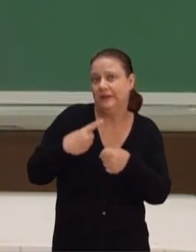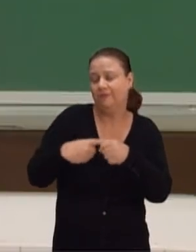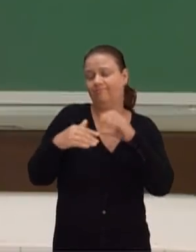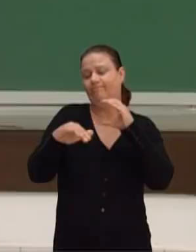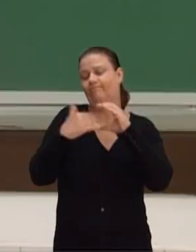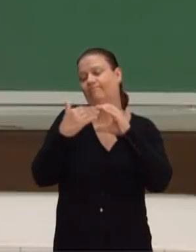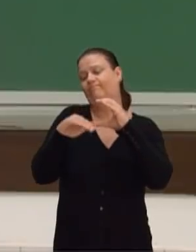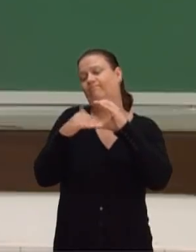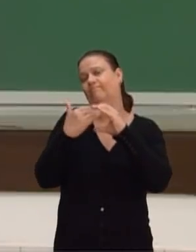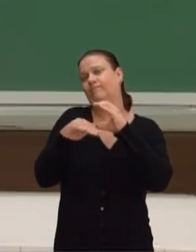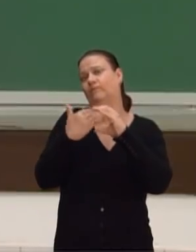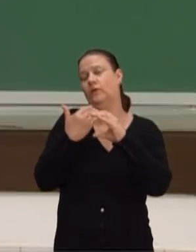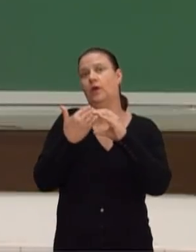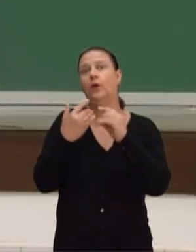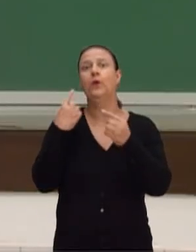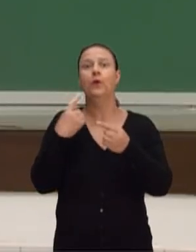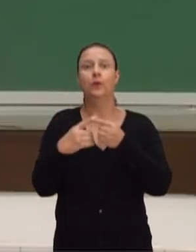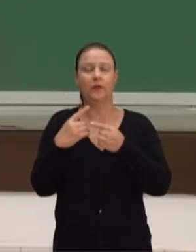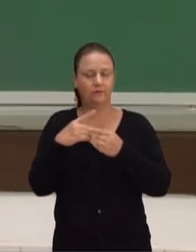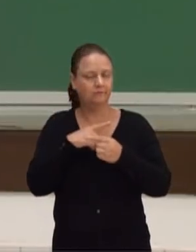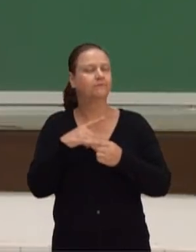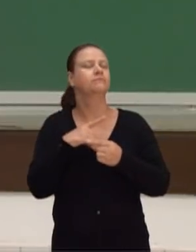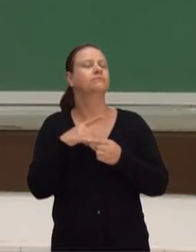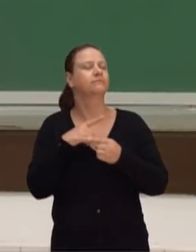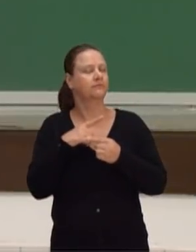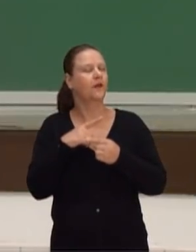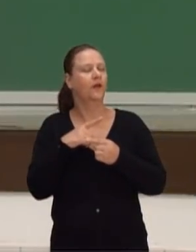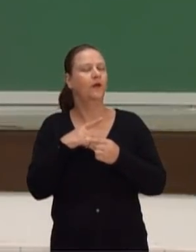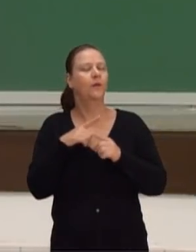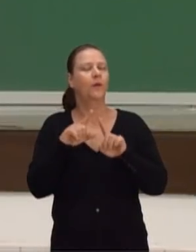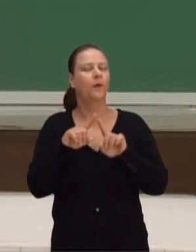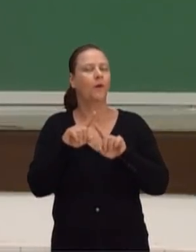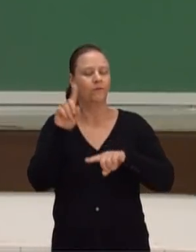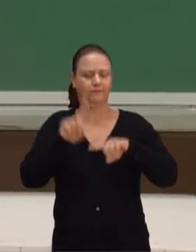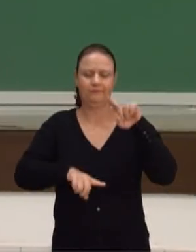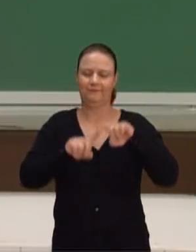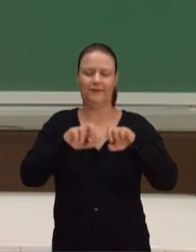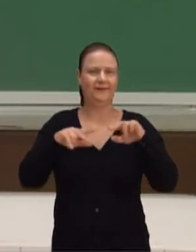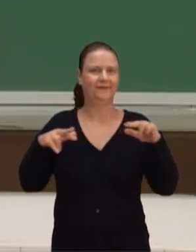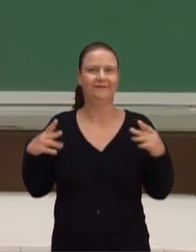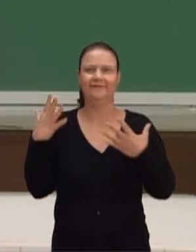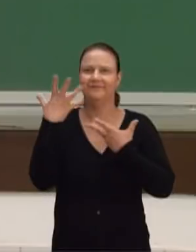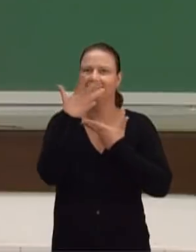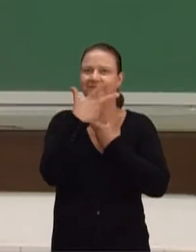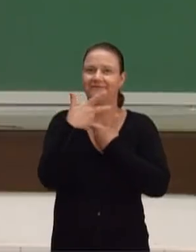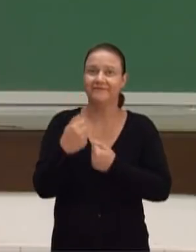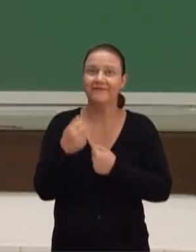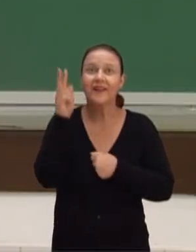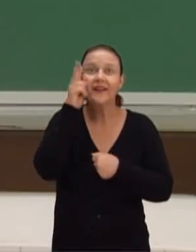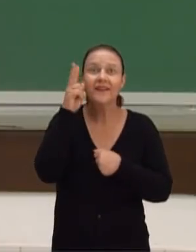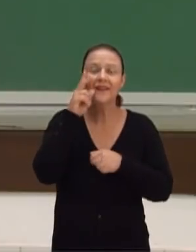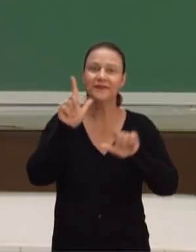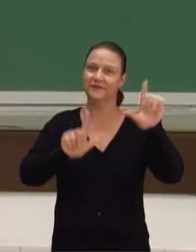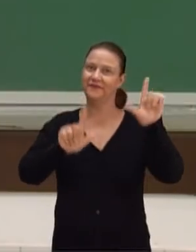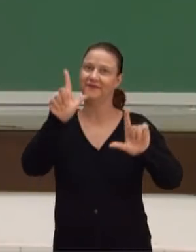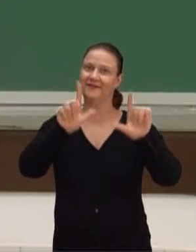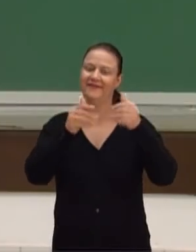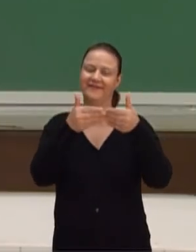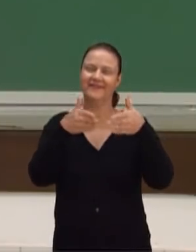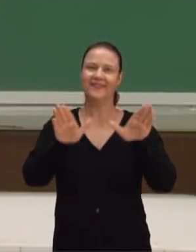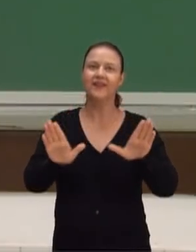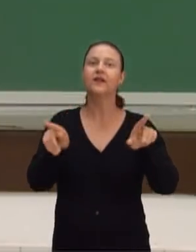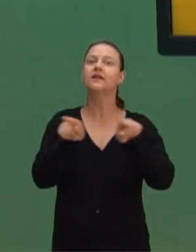o texto. Mas nós temos um material incrível aí. Lembrando vocês que nós estamos pela TV aberta, estamos